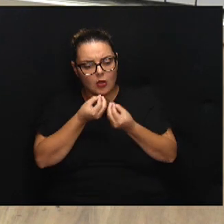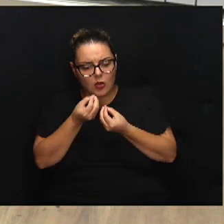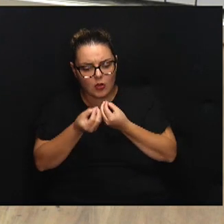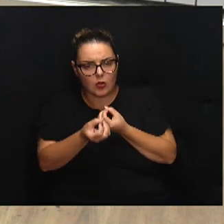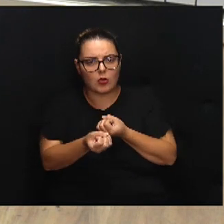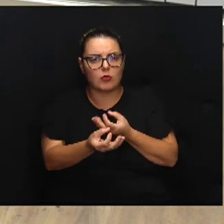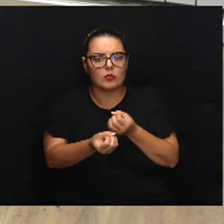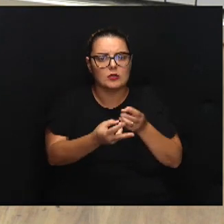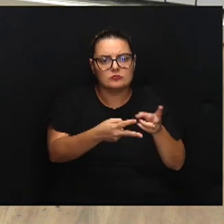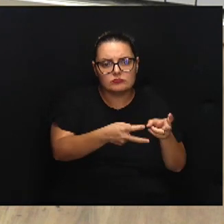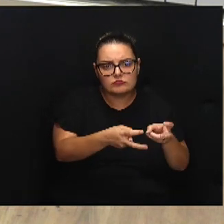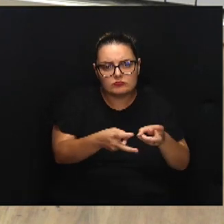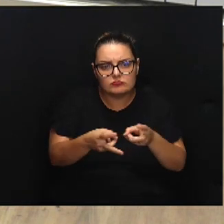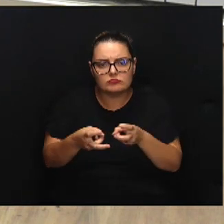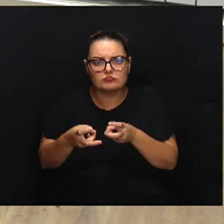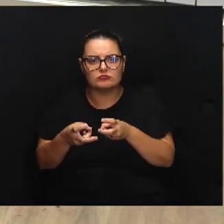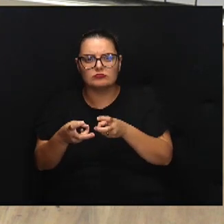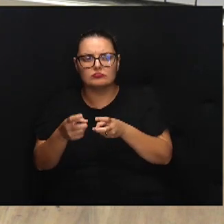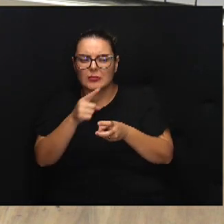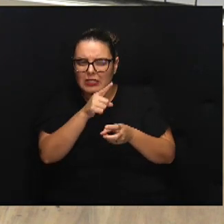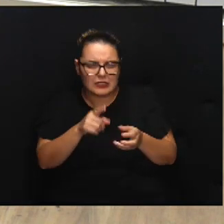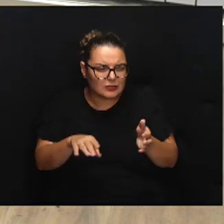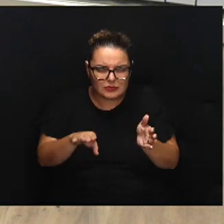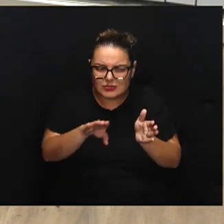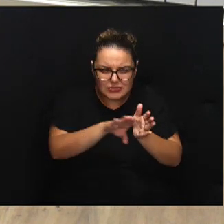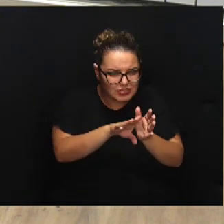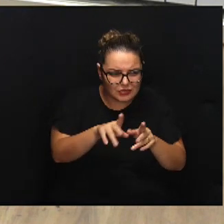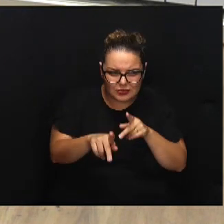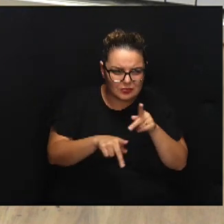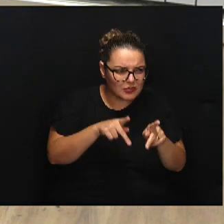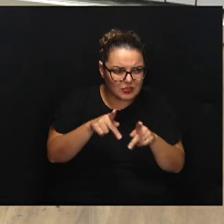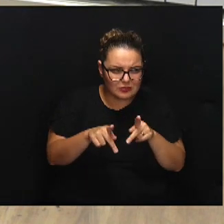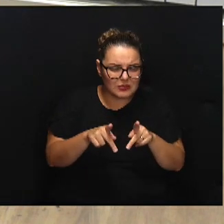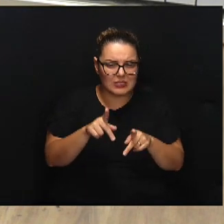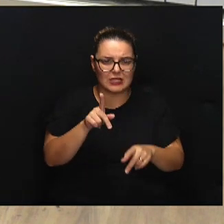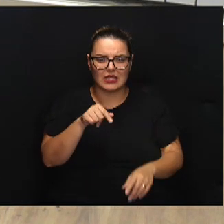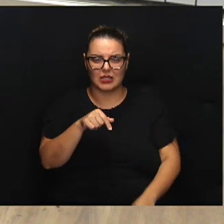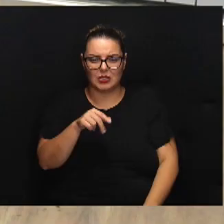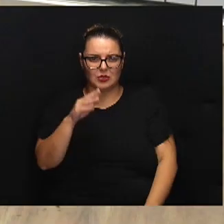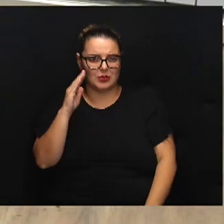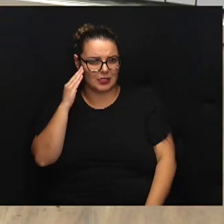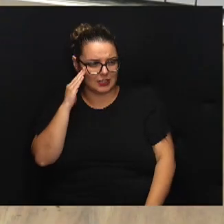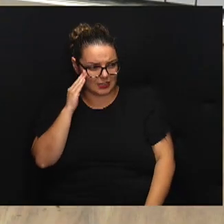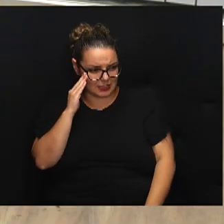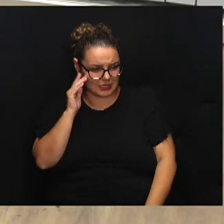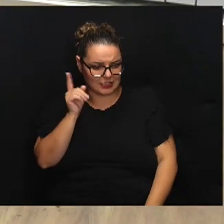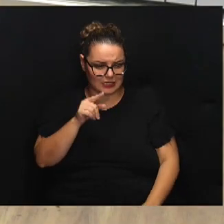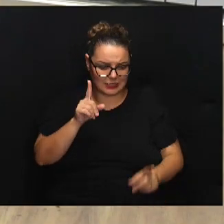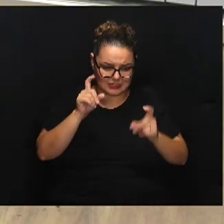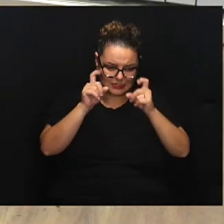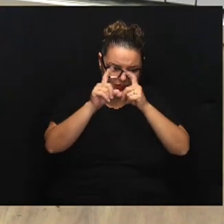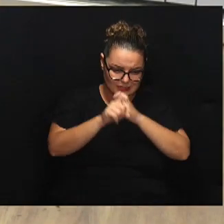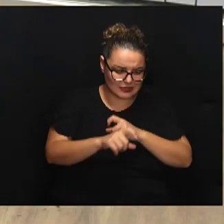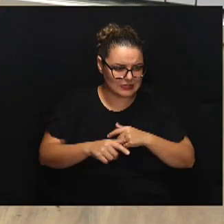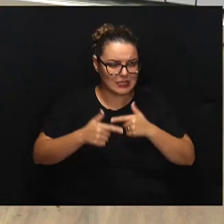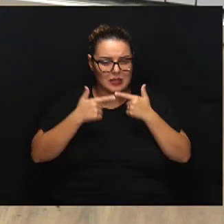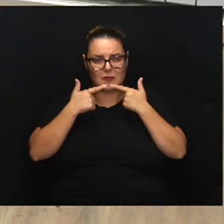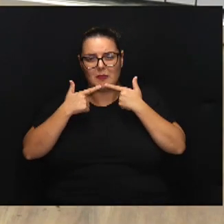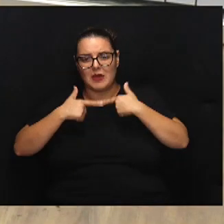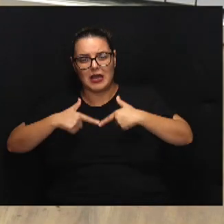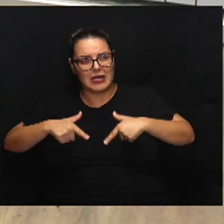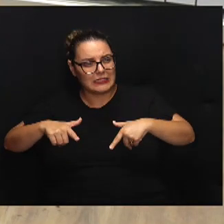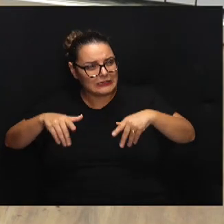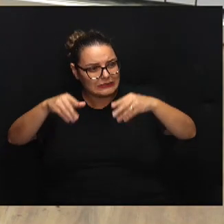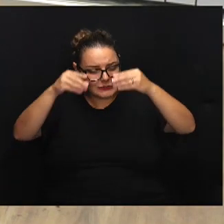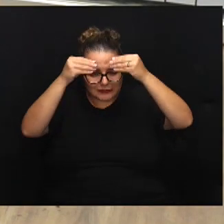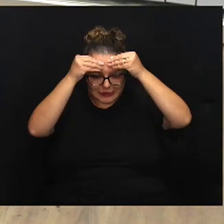você enxerga, elas não chegam tanto na população? É algo que você entende que é complexo, é uma linguagem que fica muito